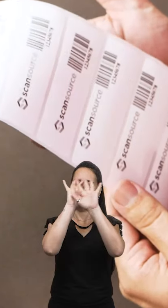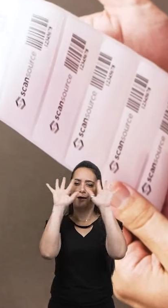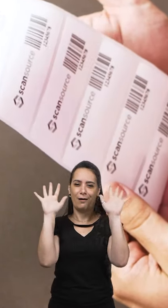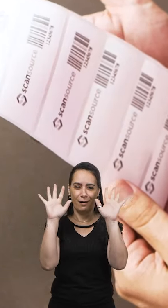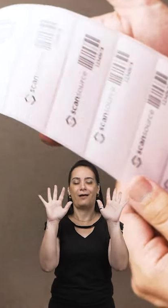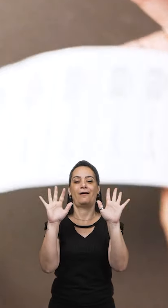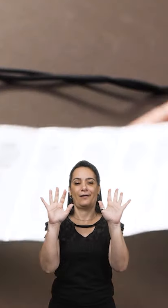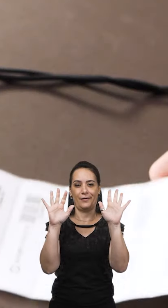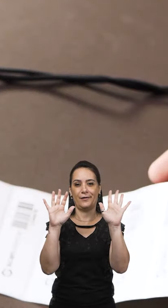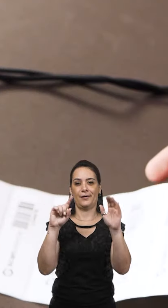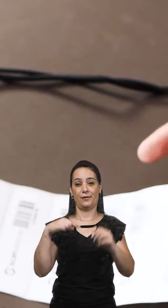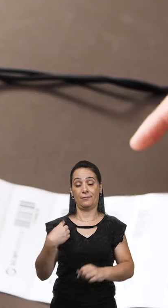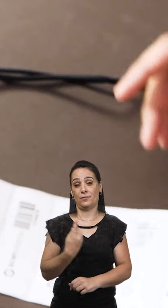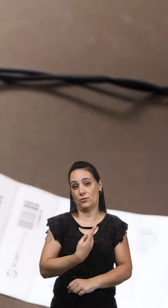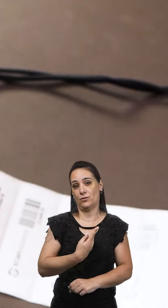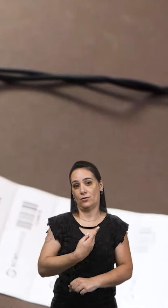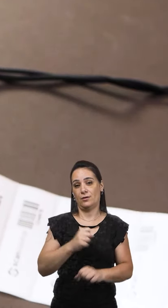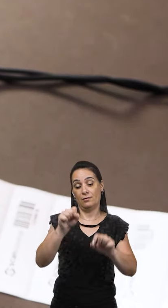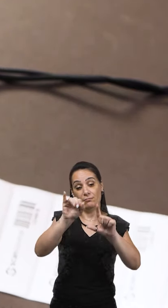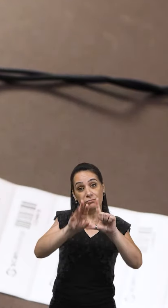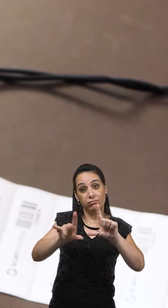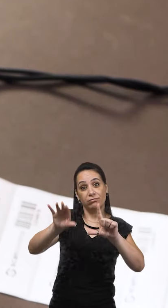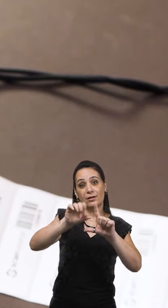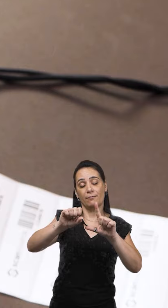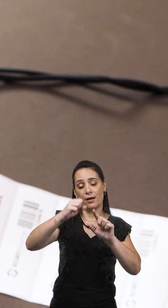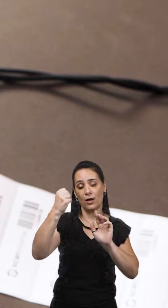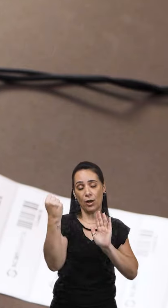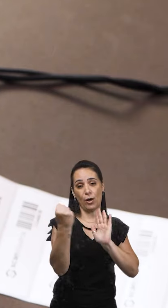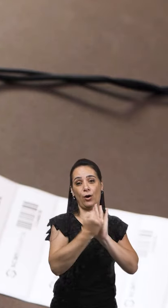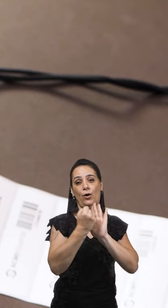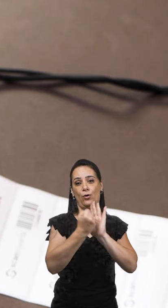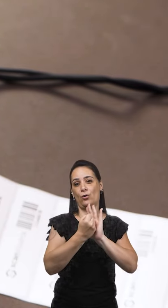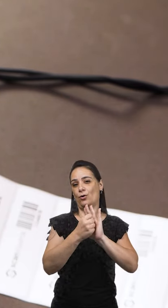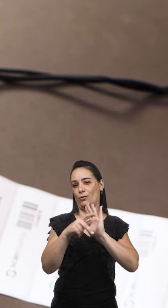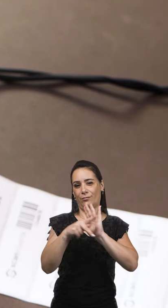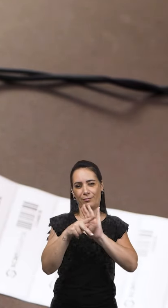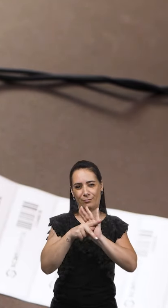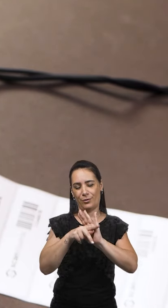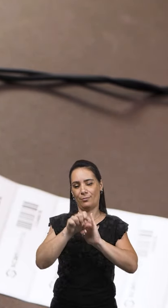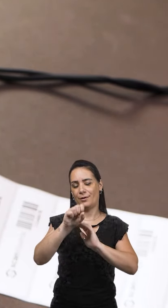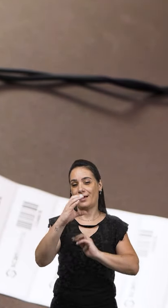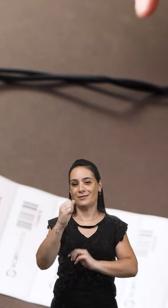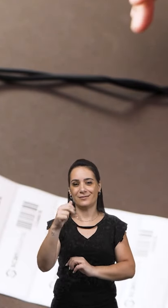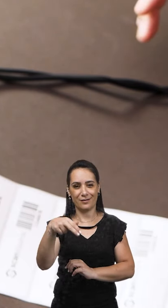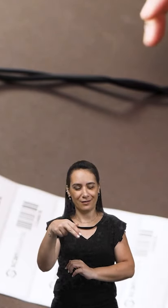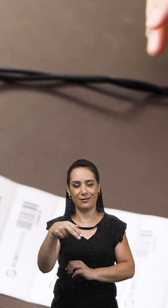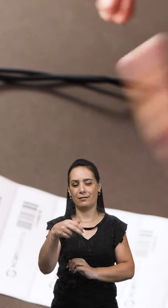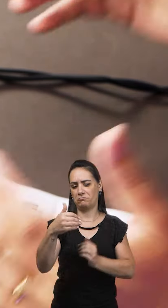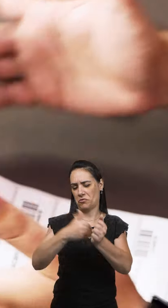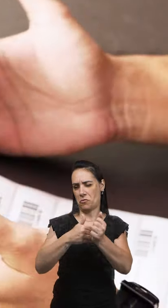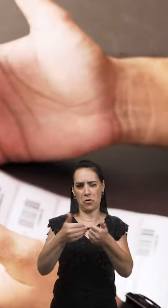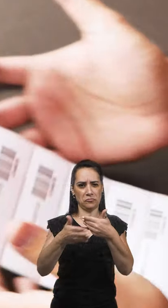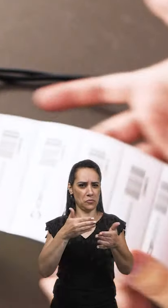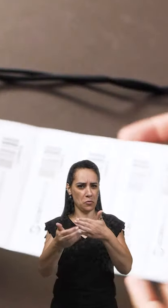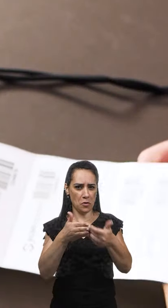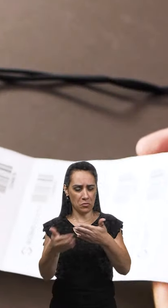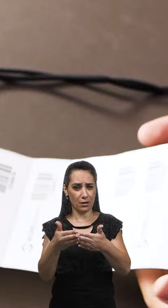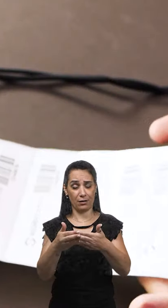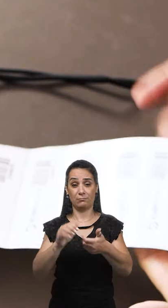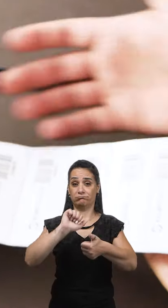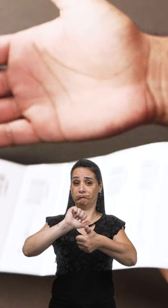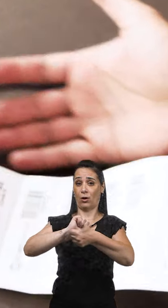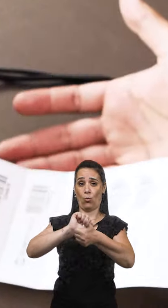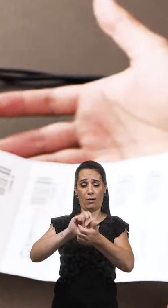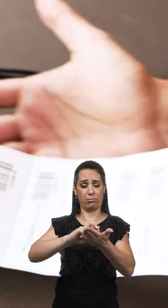sensacional, super nítido. Conforme a gente colocou aqui uma imagem, logo da scan e um código qualquer, né? De 1 a 8,